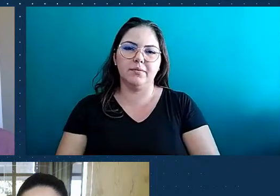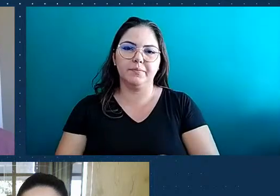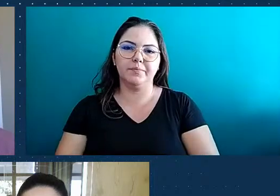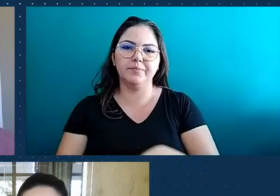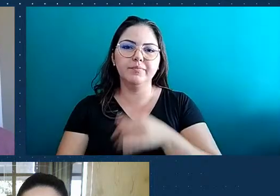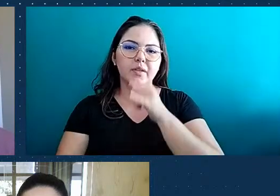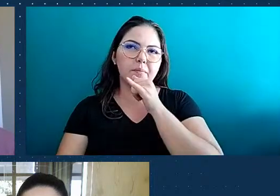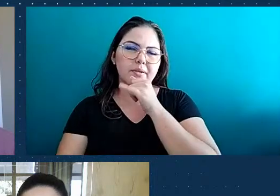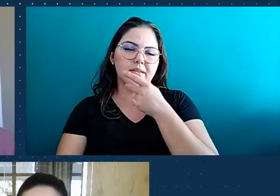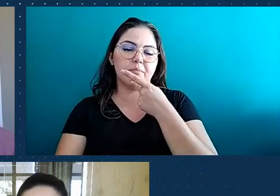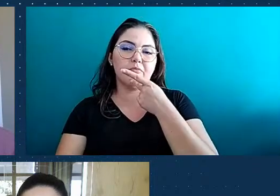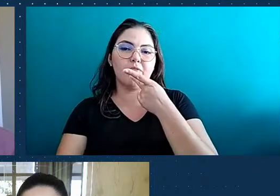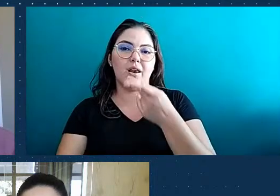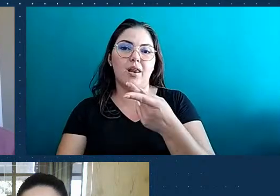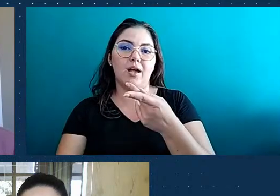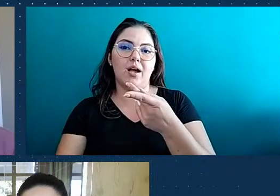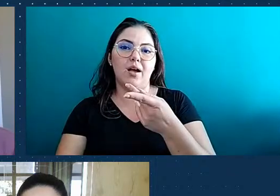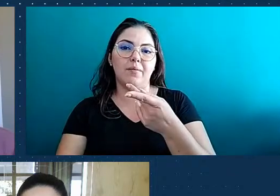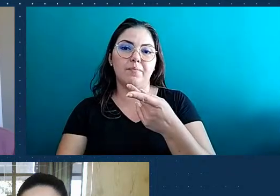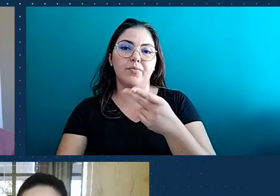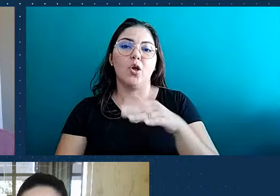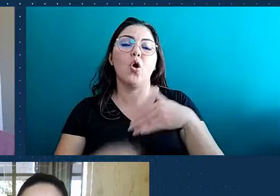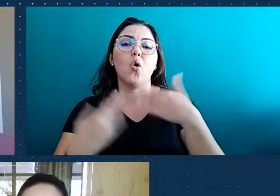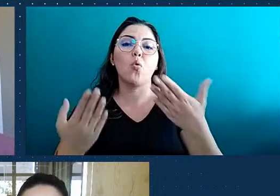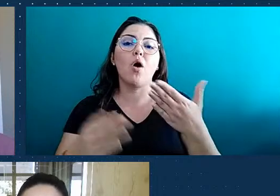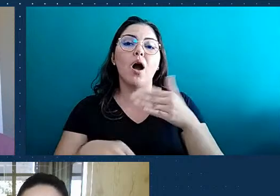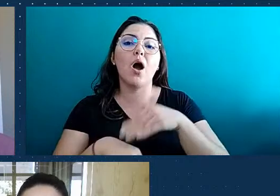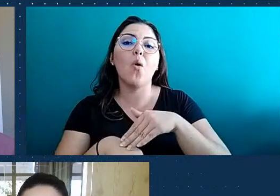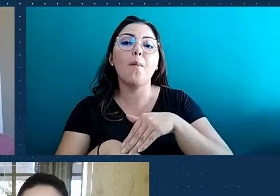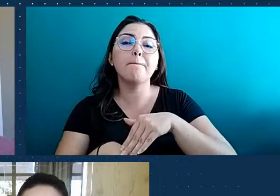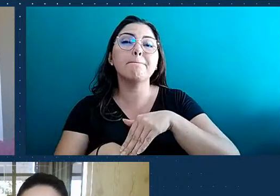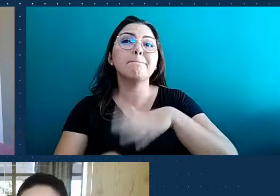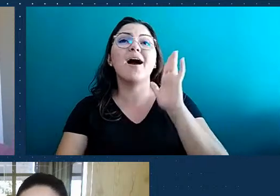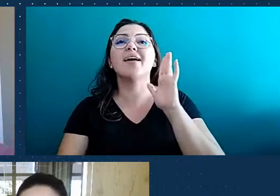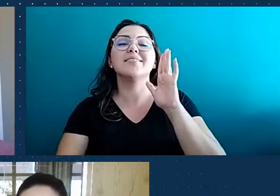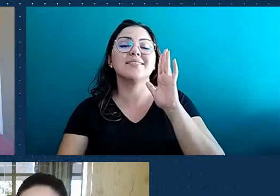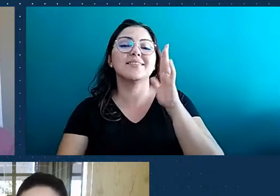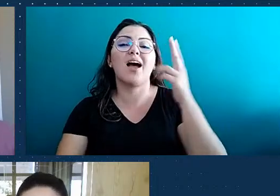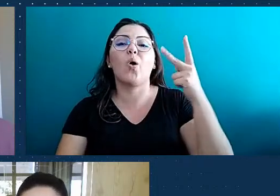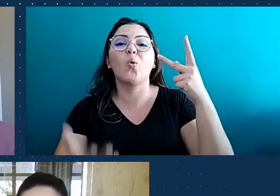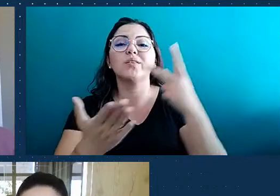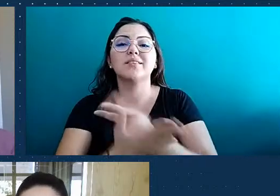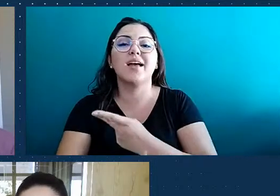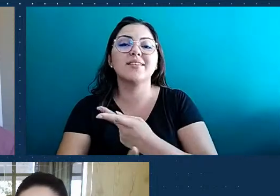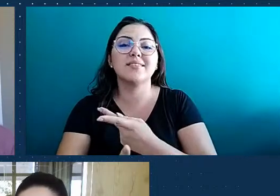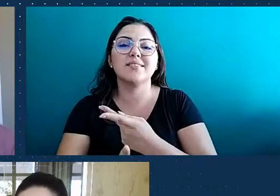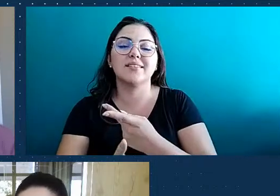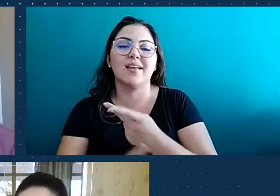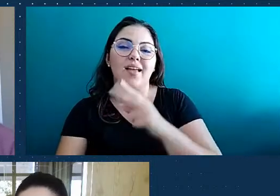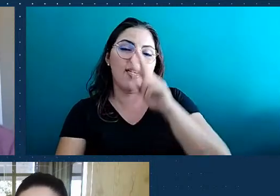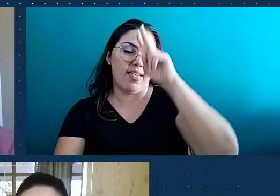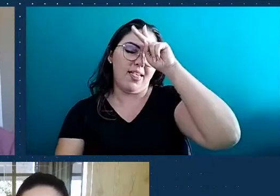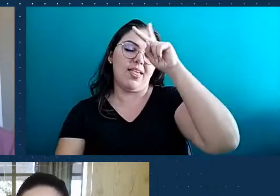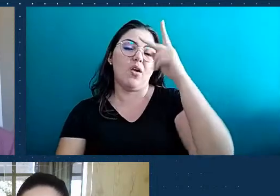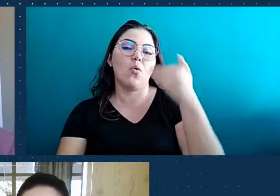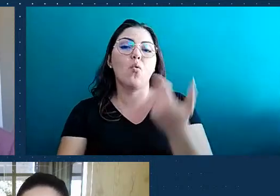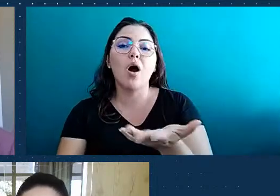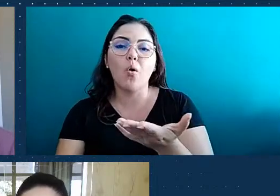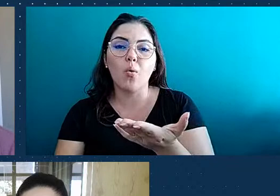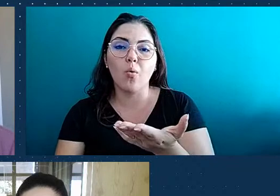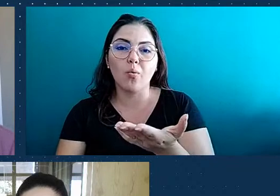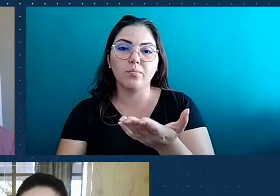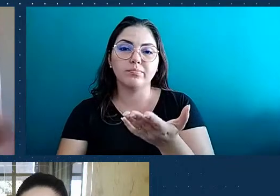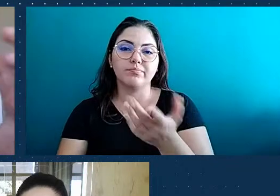maiores erros, qual é o mais comum e o maior deles, eu te responderia com toda clareza que